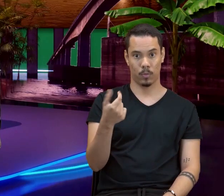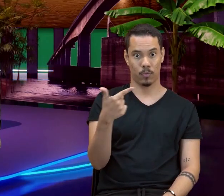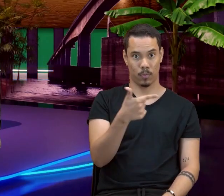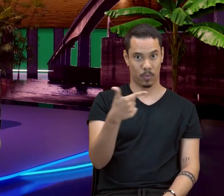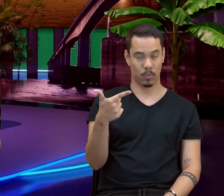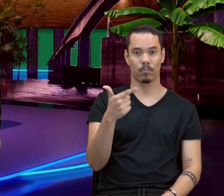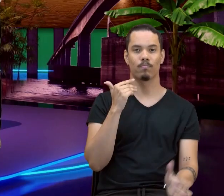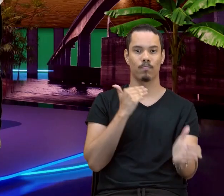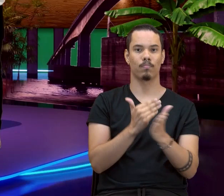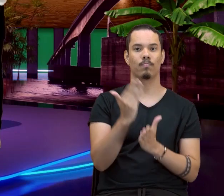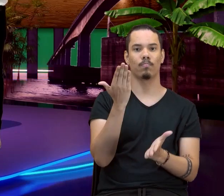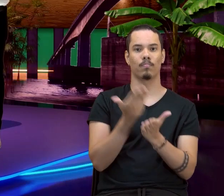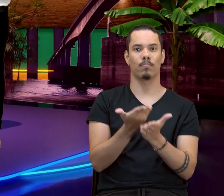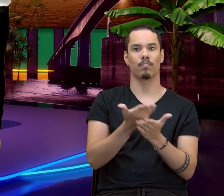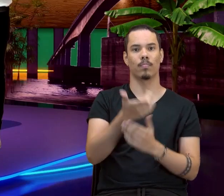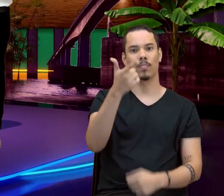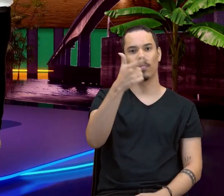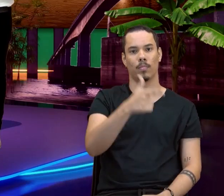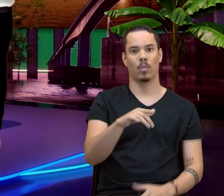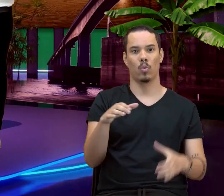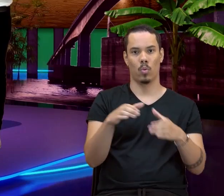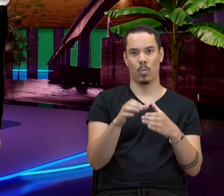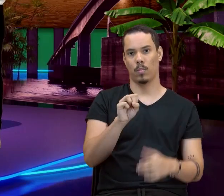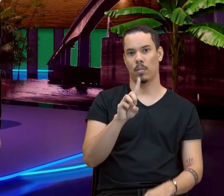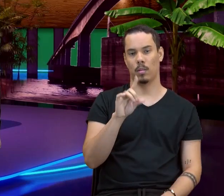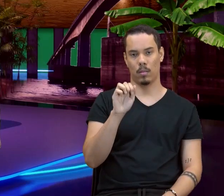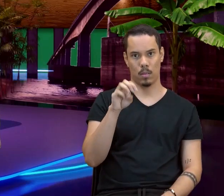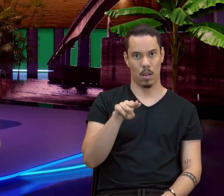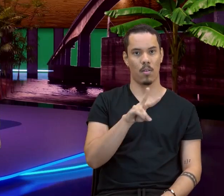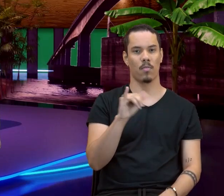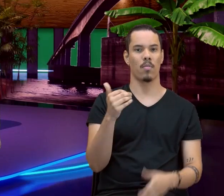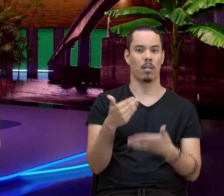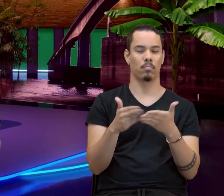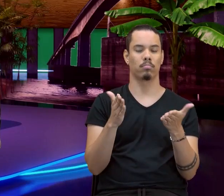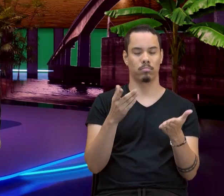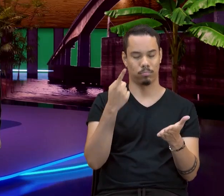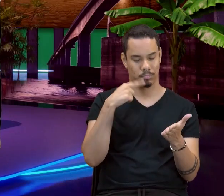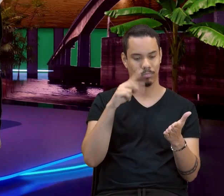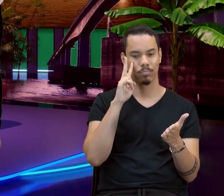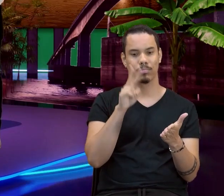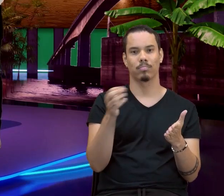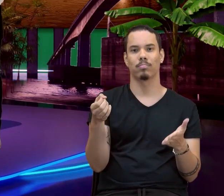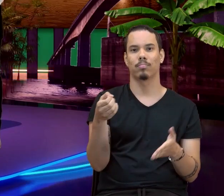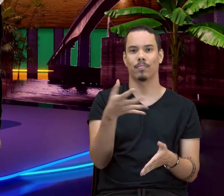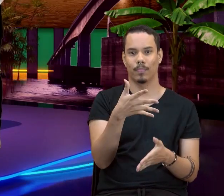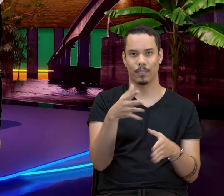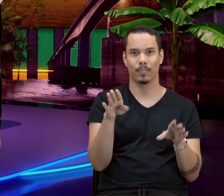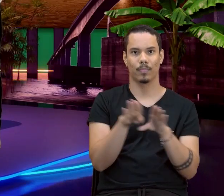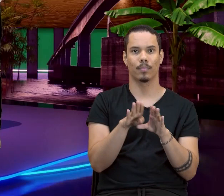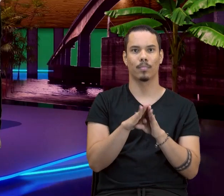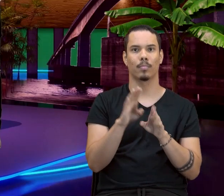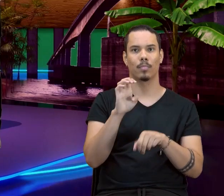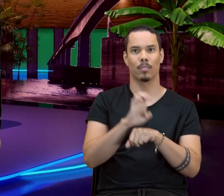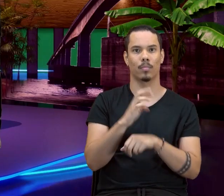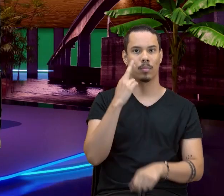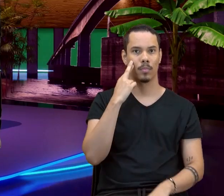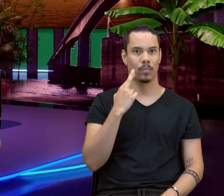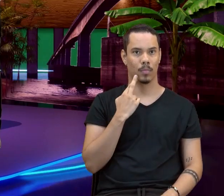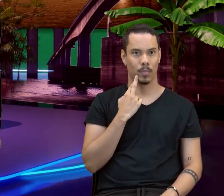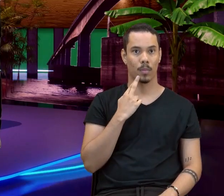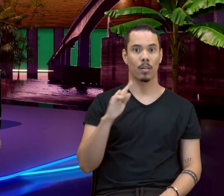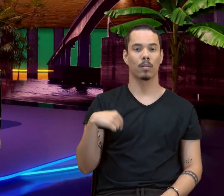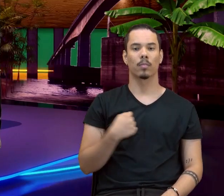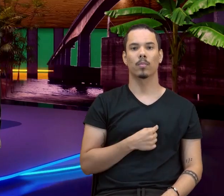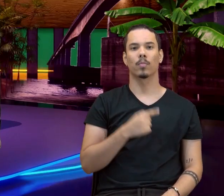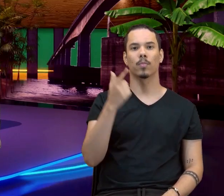estudadas novamente pela SEDAM, que já deve lançar já esse novo zoneamento do estado de Rondônia. Beleza. Para poder ser trabalhada